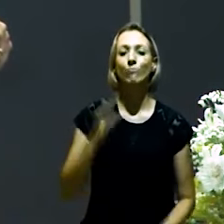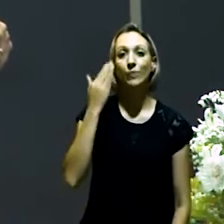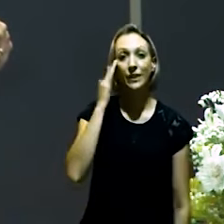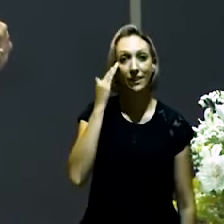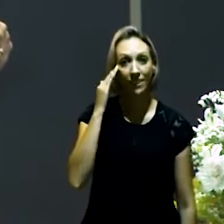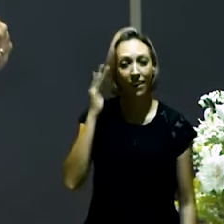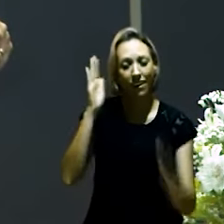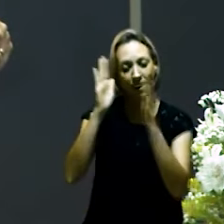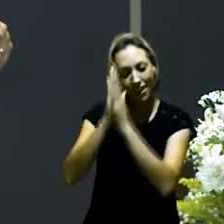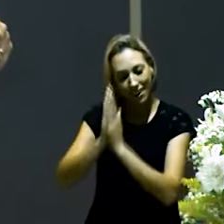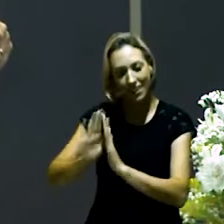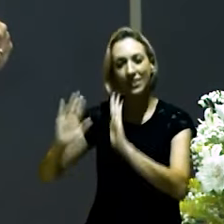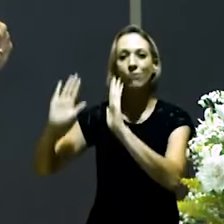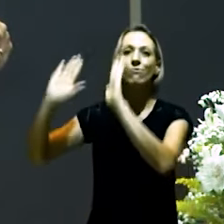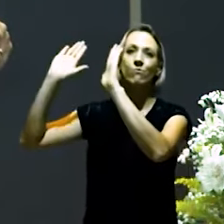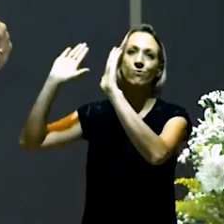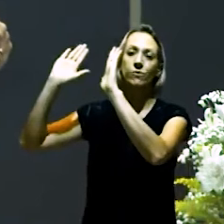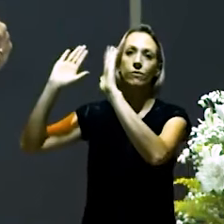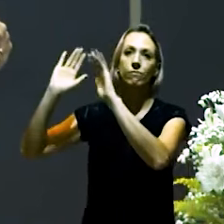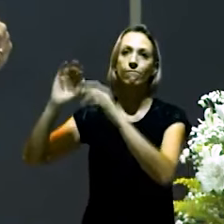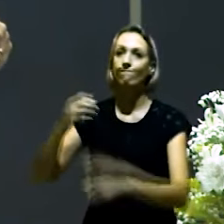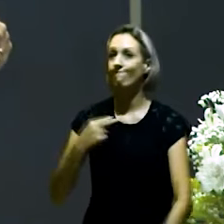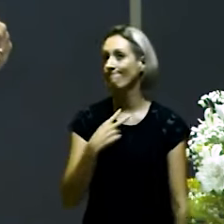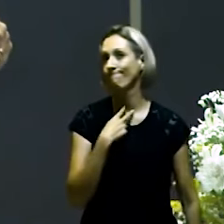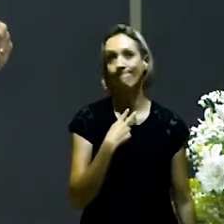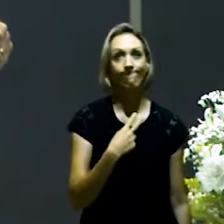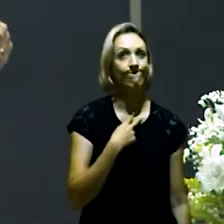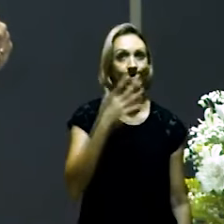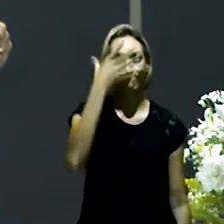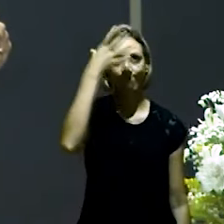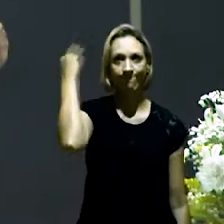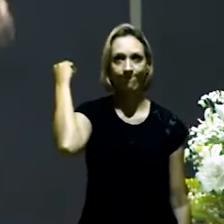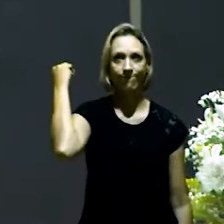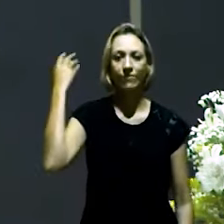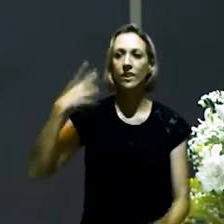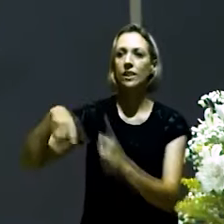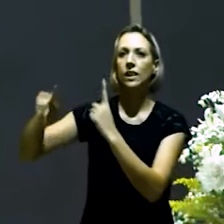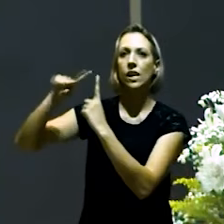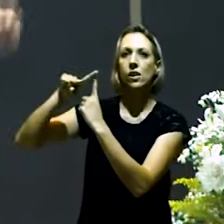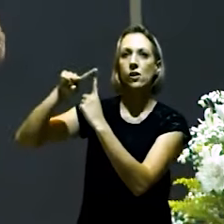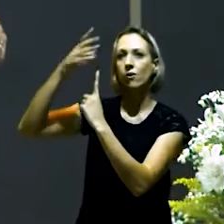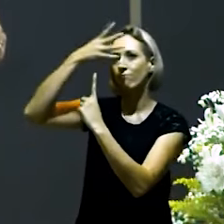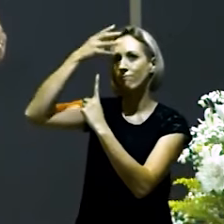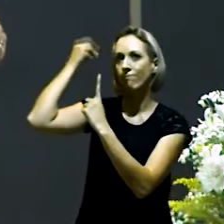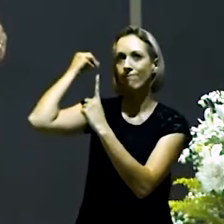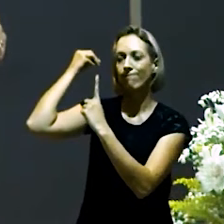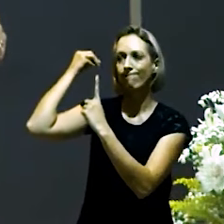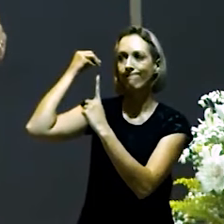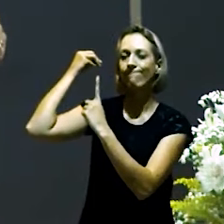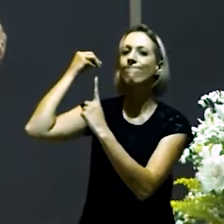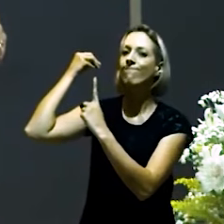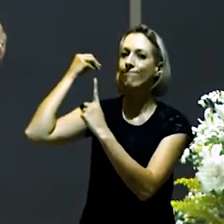noite. Nós não podemos viver como se a mensagem da cruz tivesse ficado no passado. Não, ela é para agora.